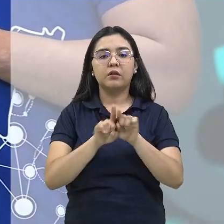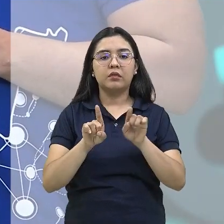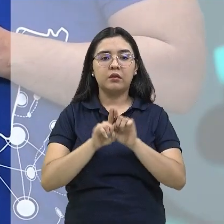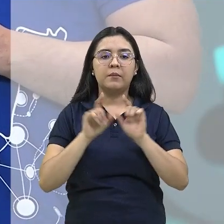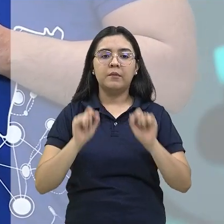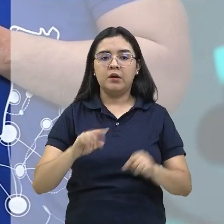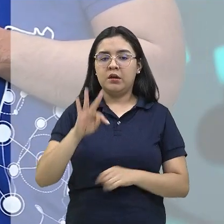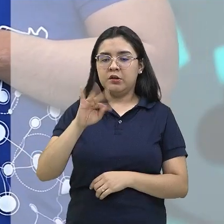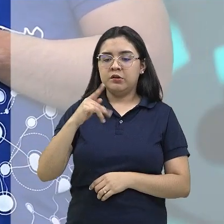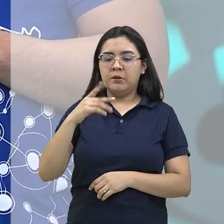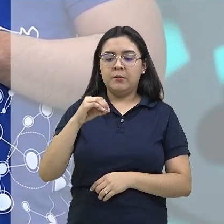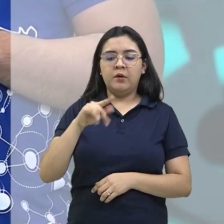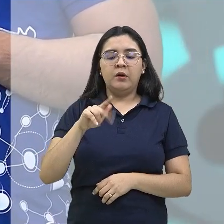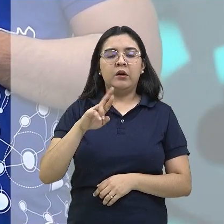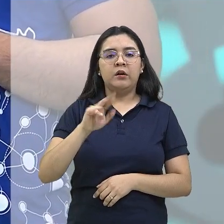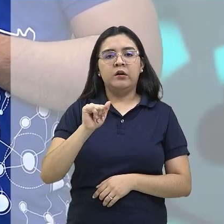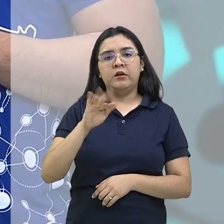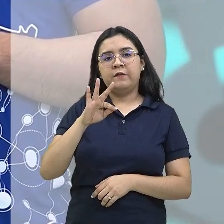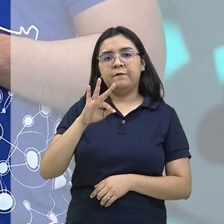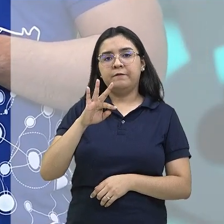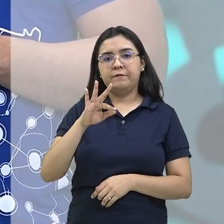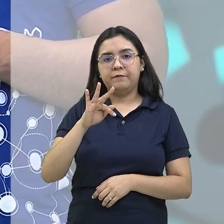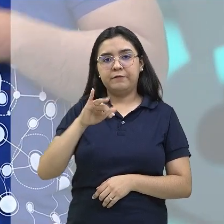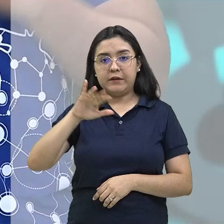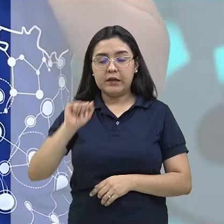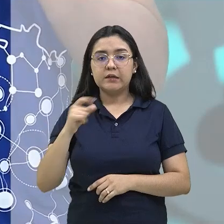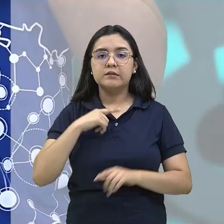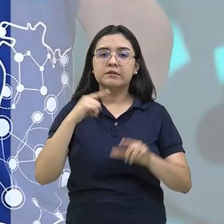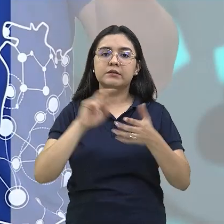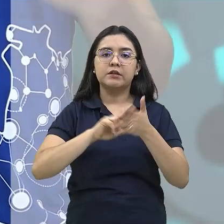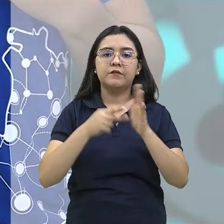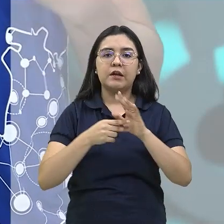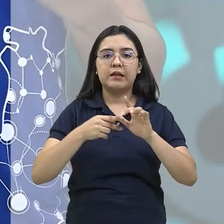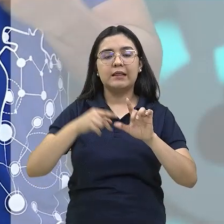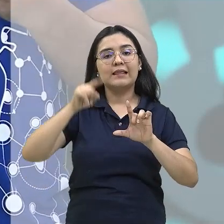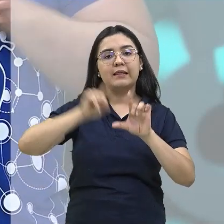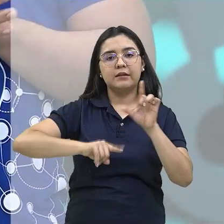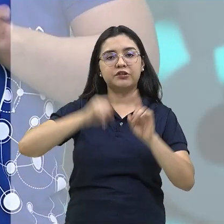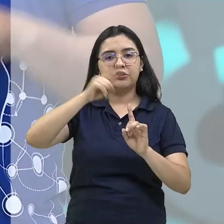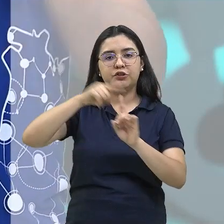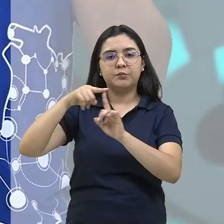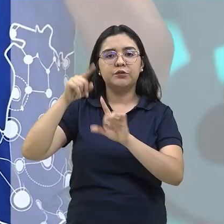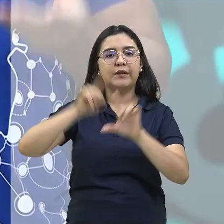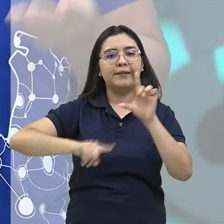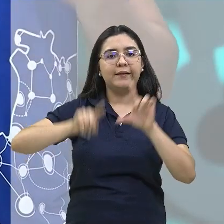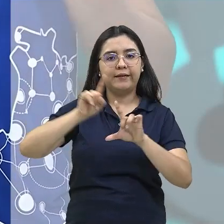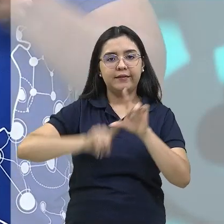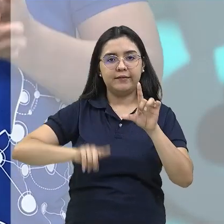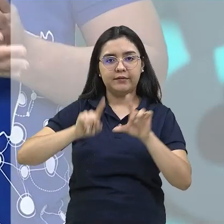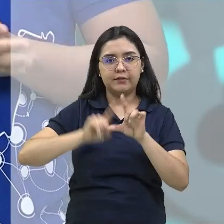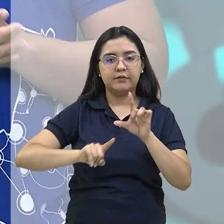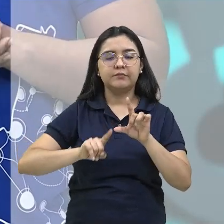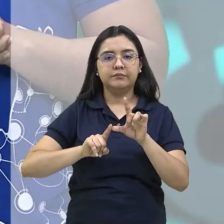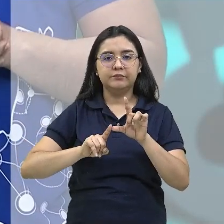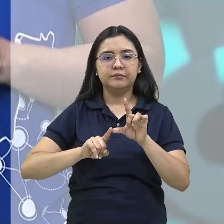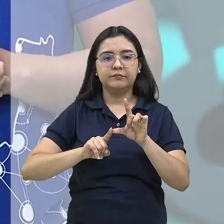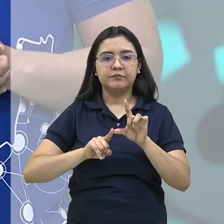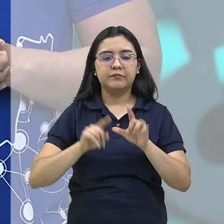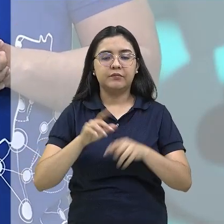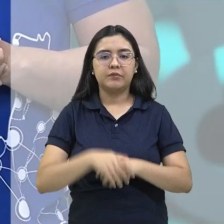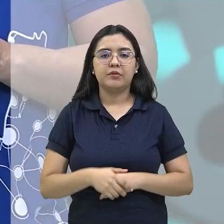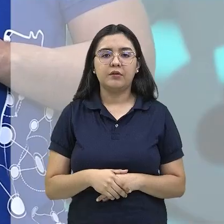Quando falamos em tipografia, gente, estamos falando das letras, das formas que as letras assumem na escrita de